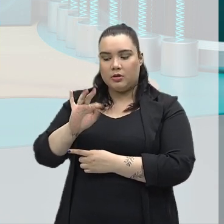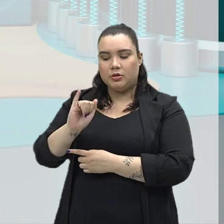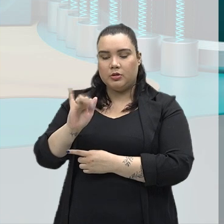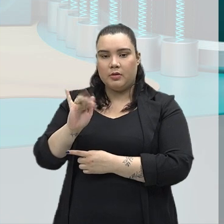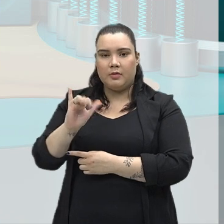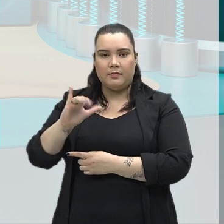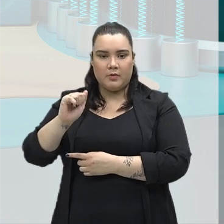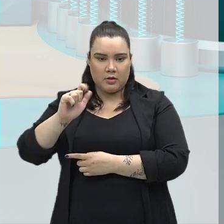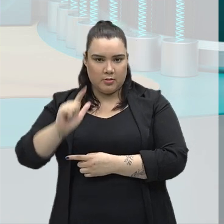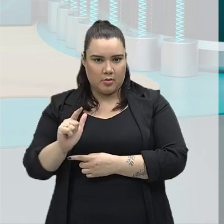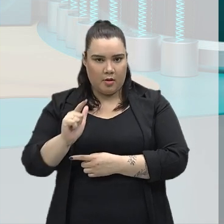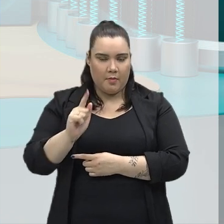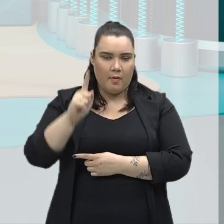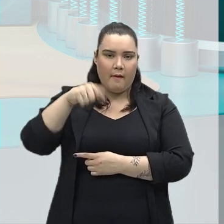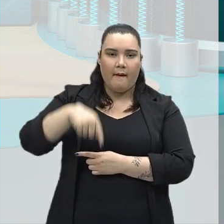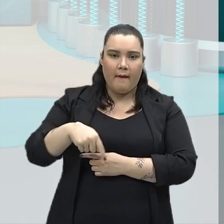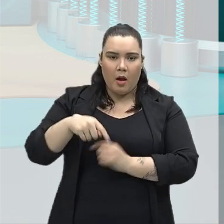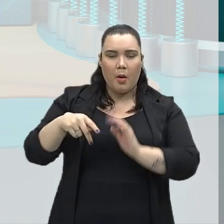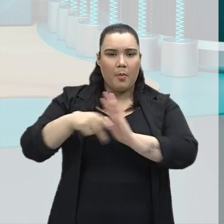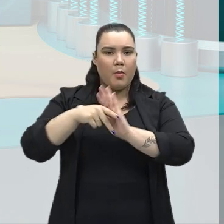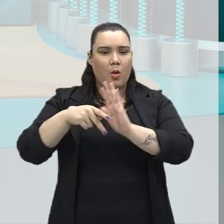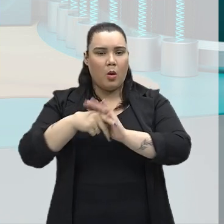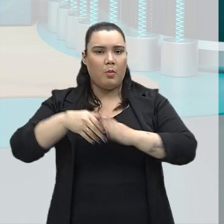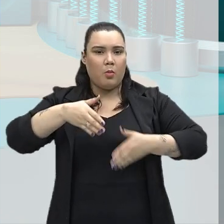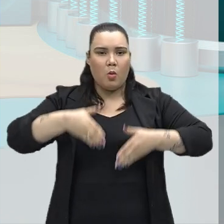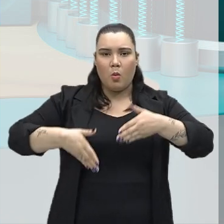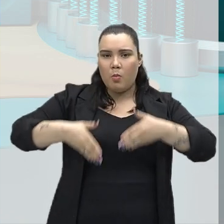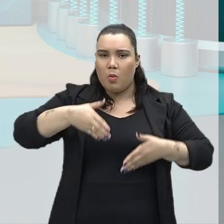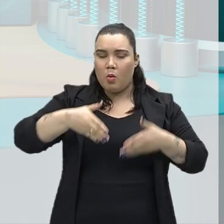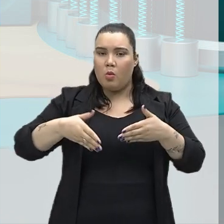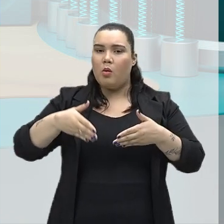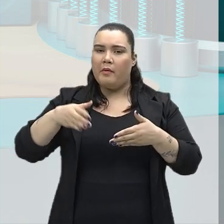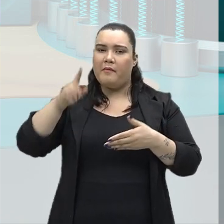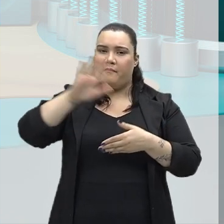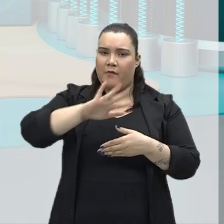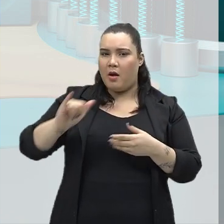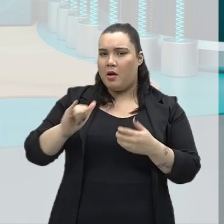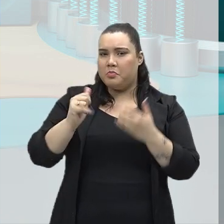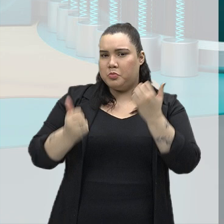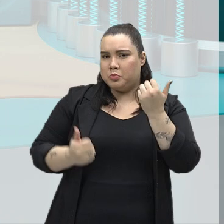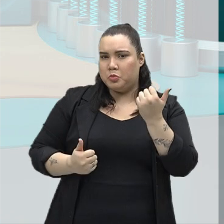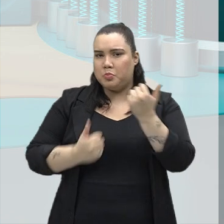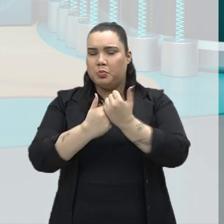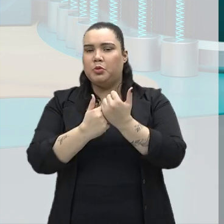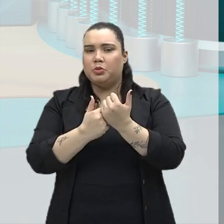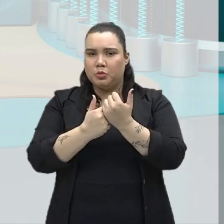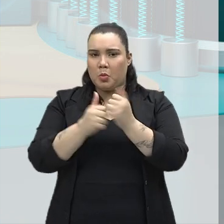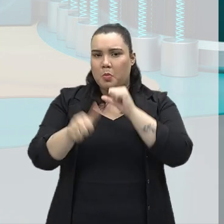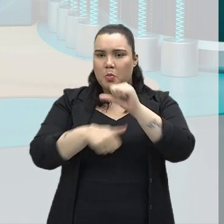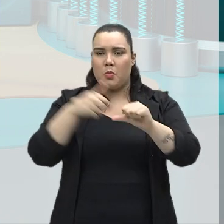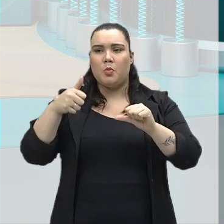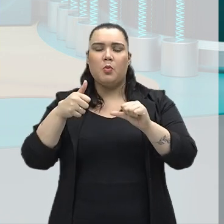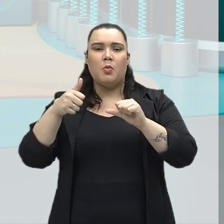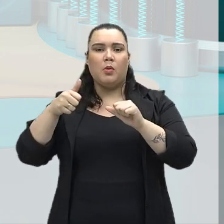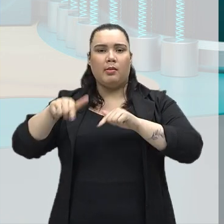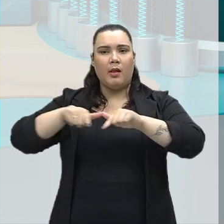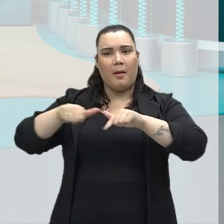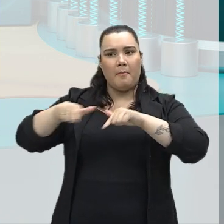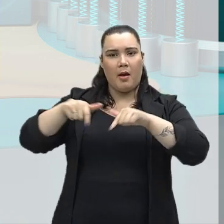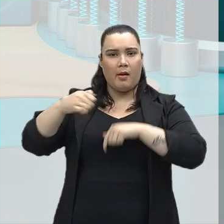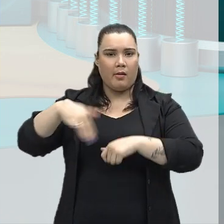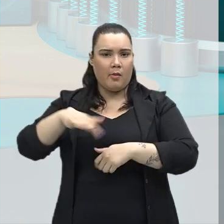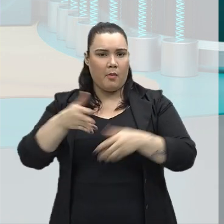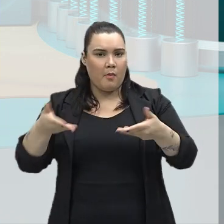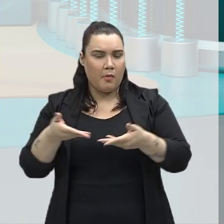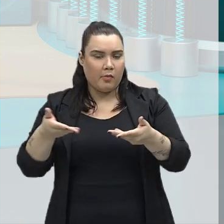vai substituir profissões, vão substituir os empregos que existem